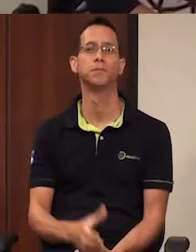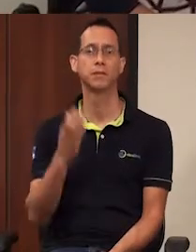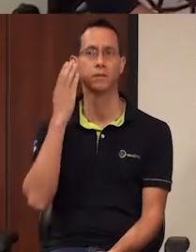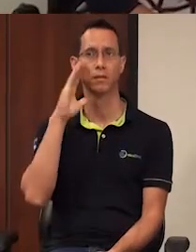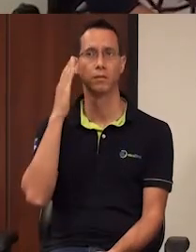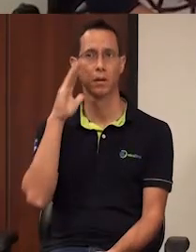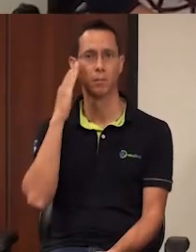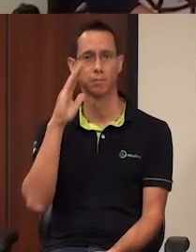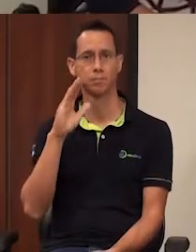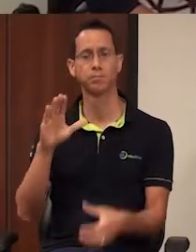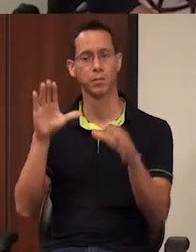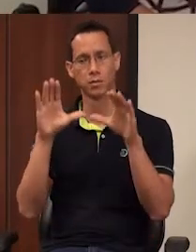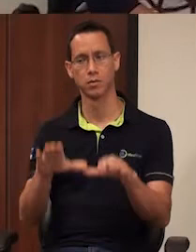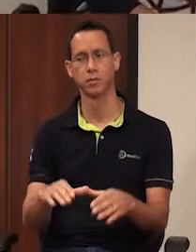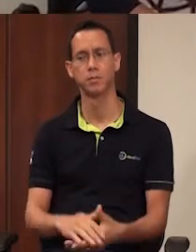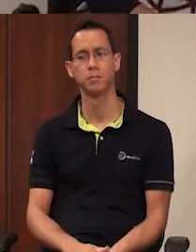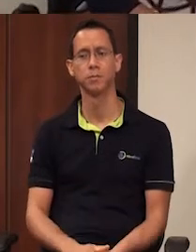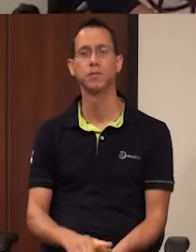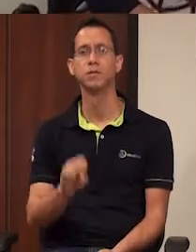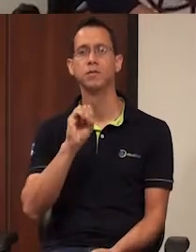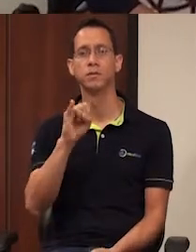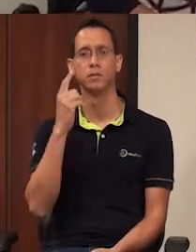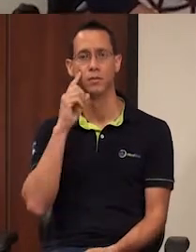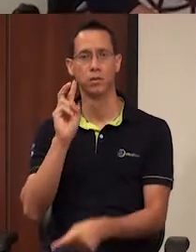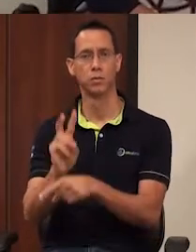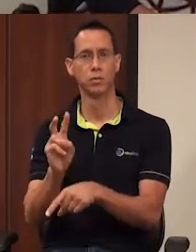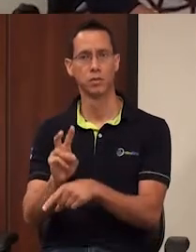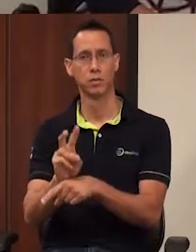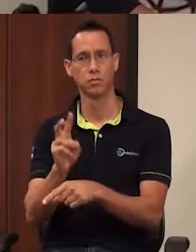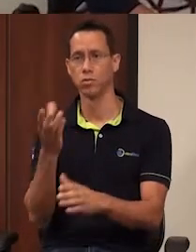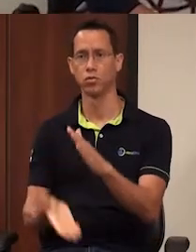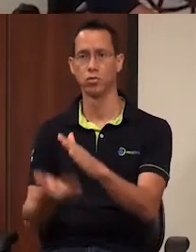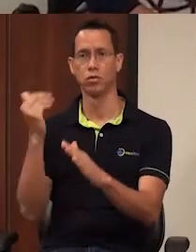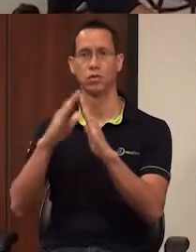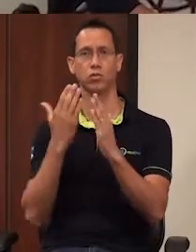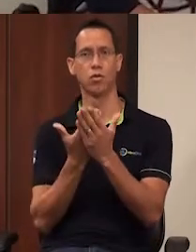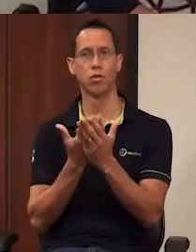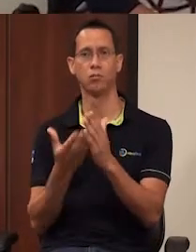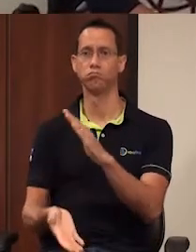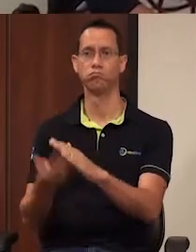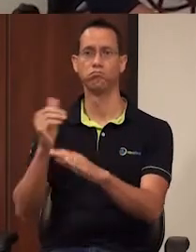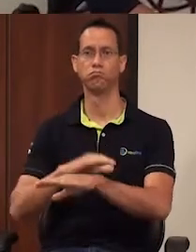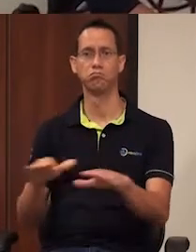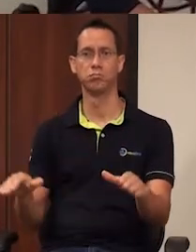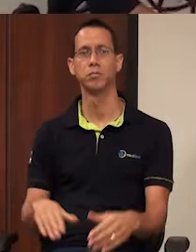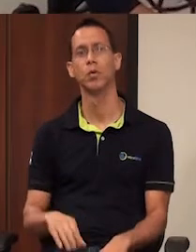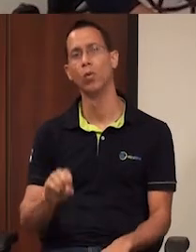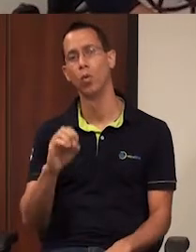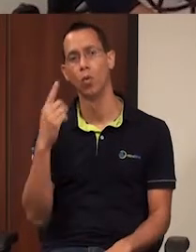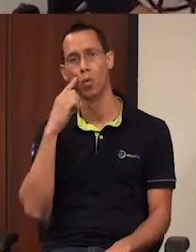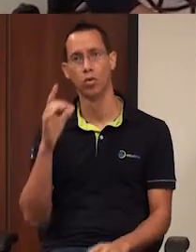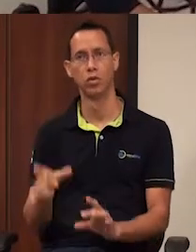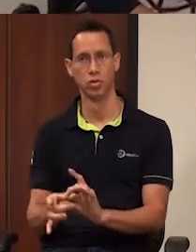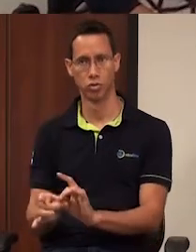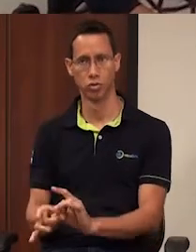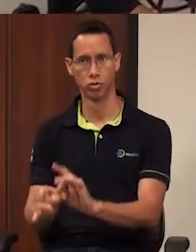entender que isso faz parte. Se eu fosse querer proteger, eu tirava ele da escola. Ou então nem